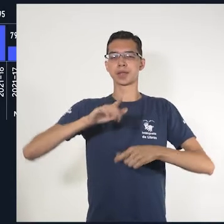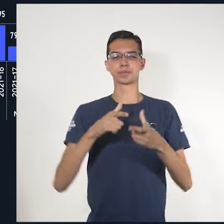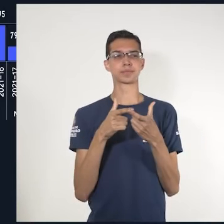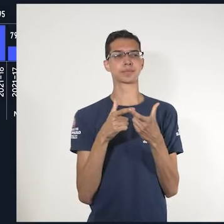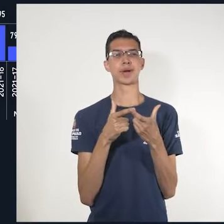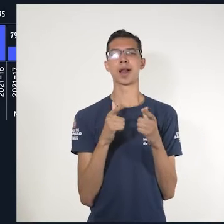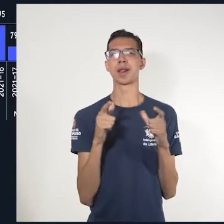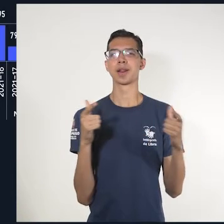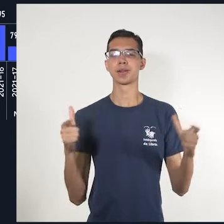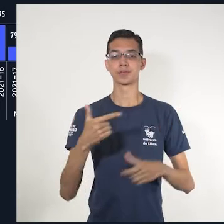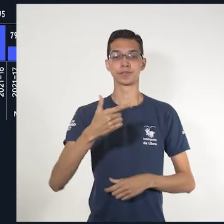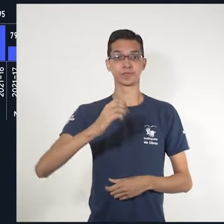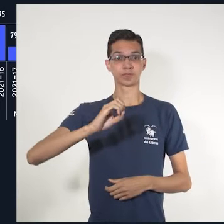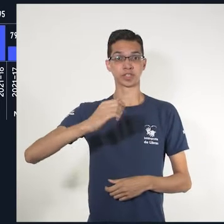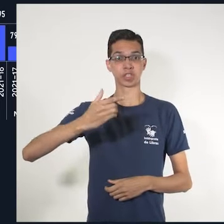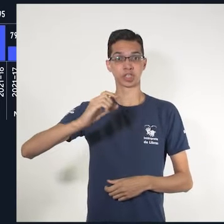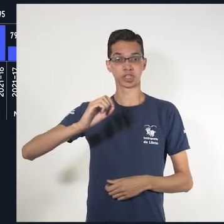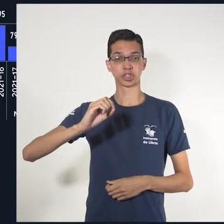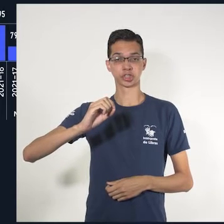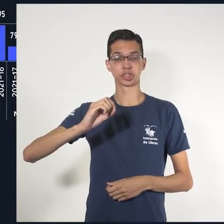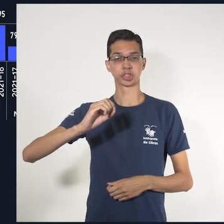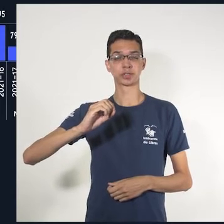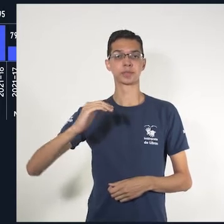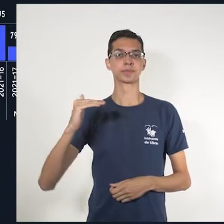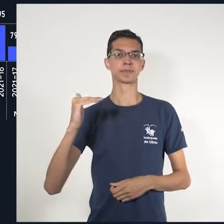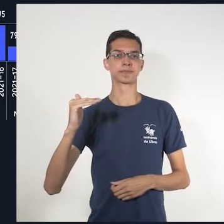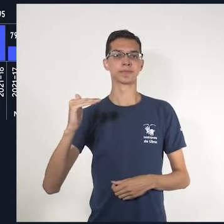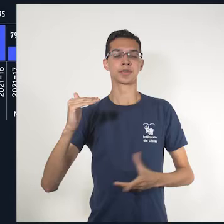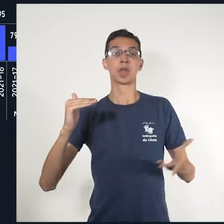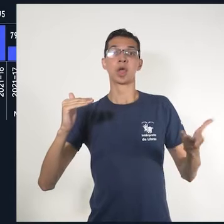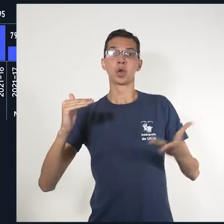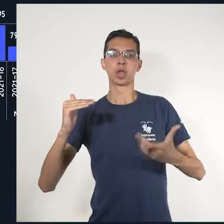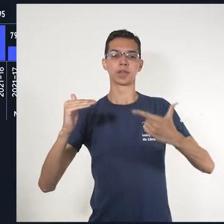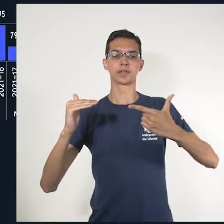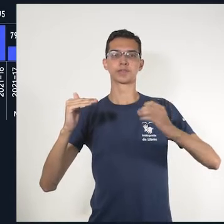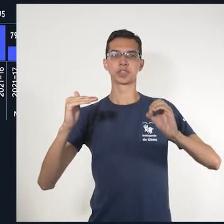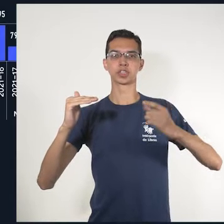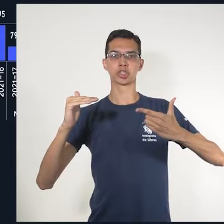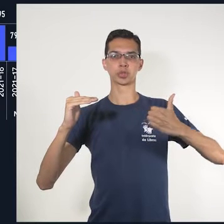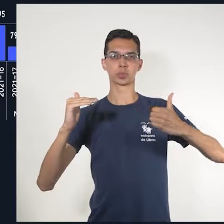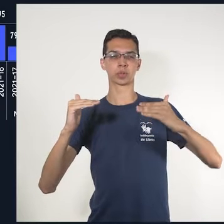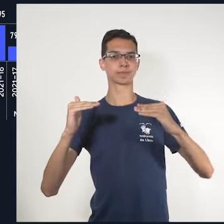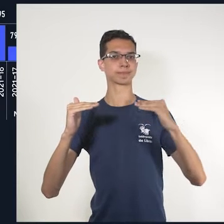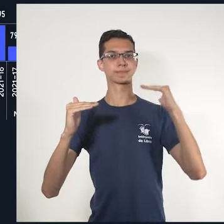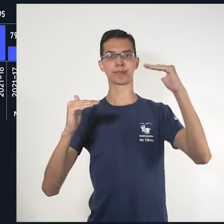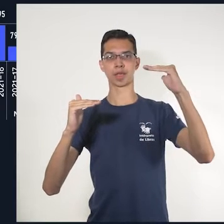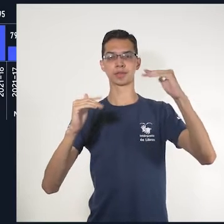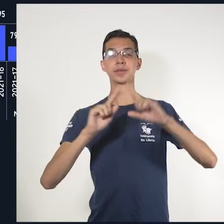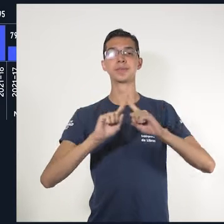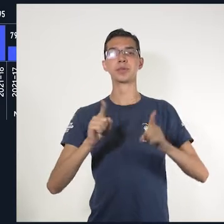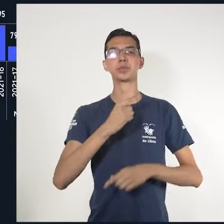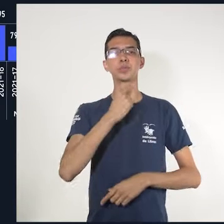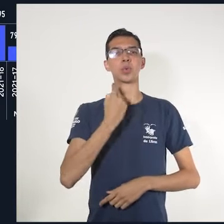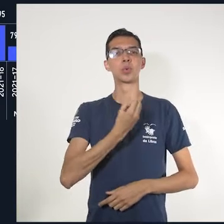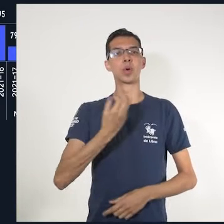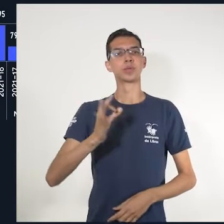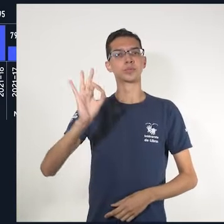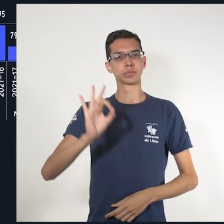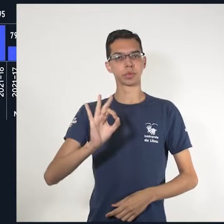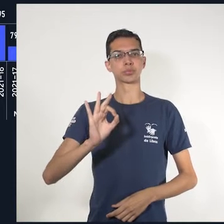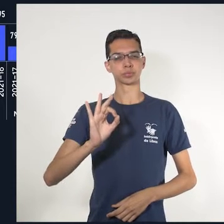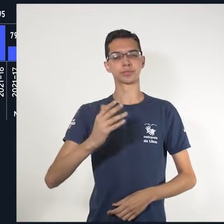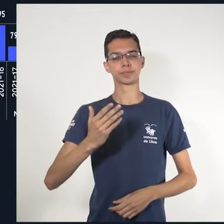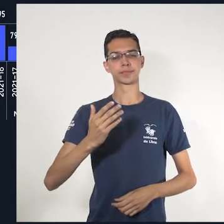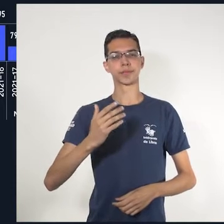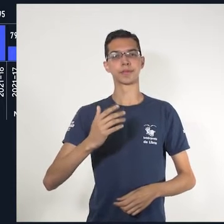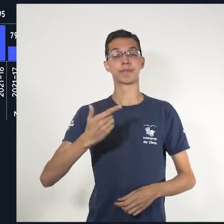a 2020, proporcionalmente, o número de óbitos agora ele foi menor do que 2020. É importante destacar